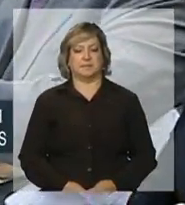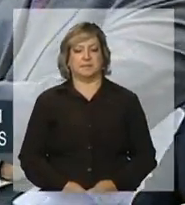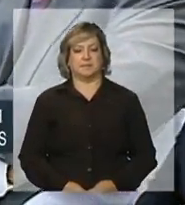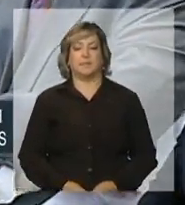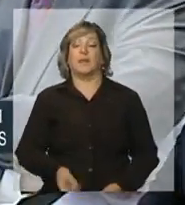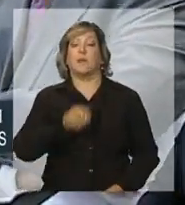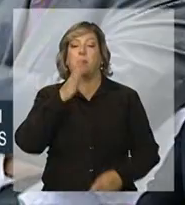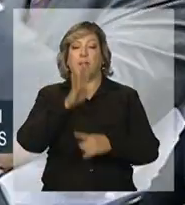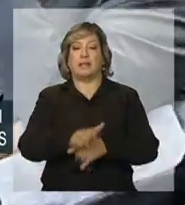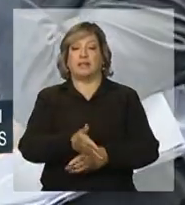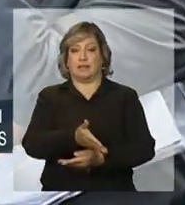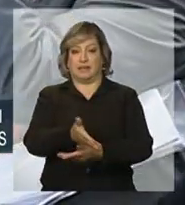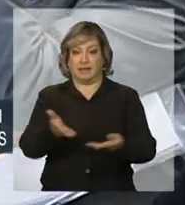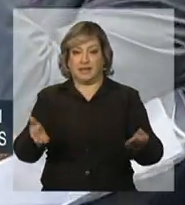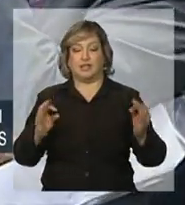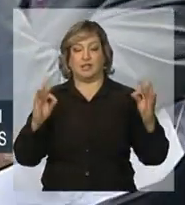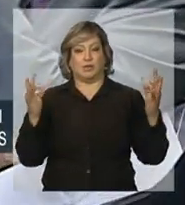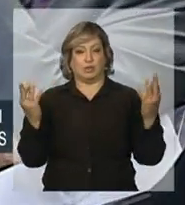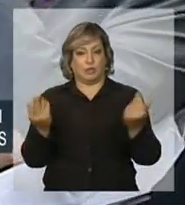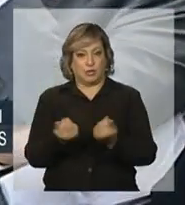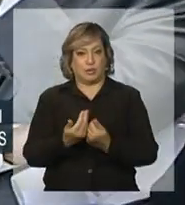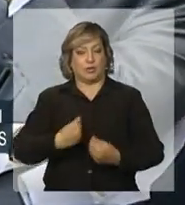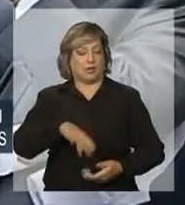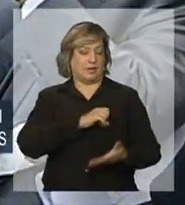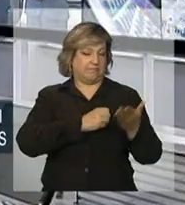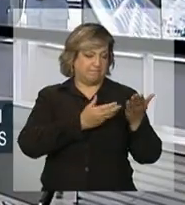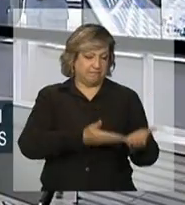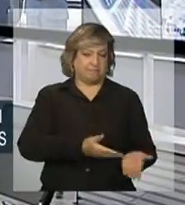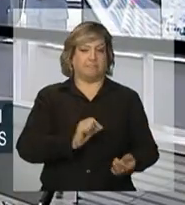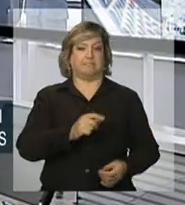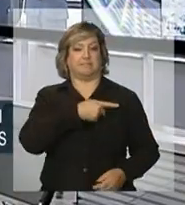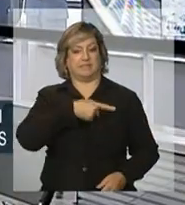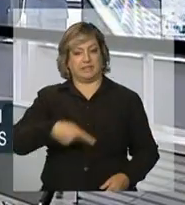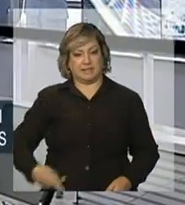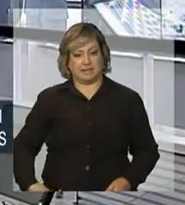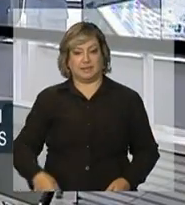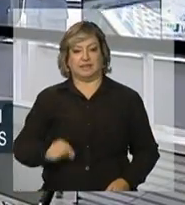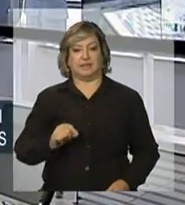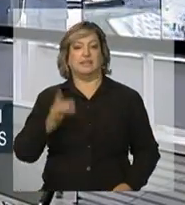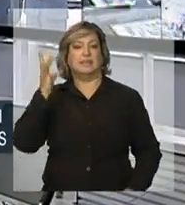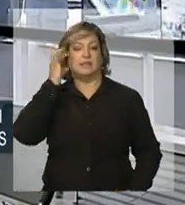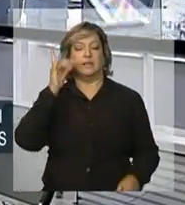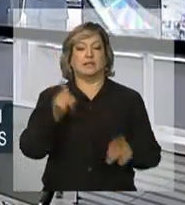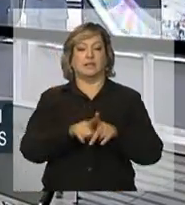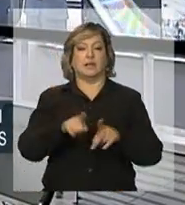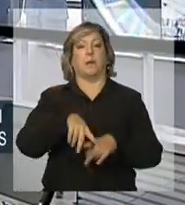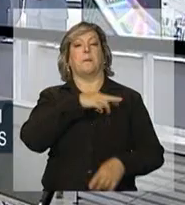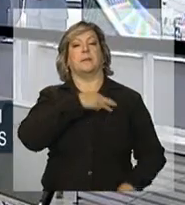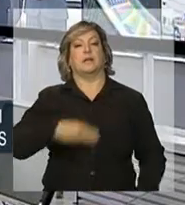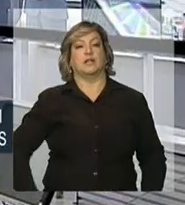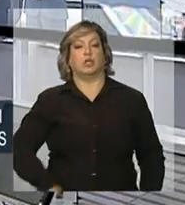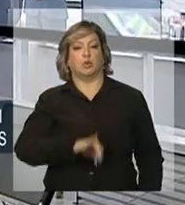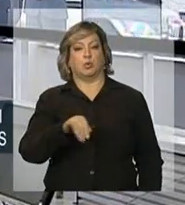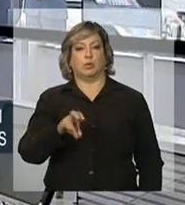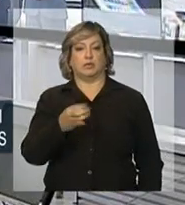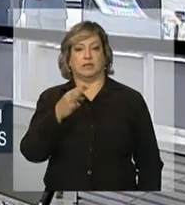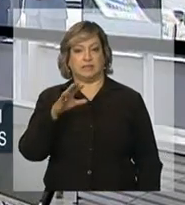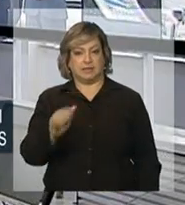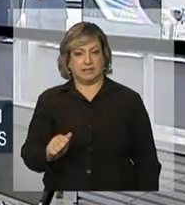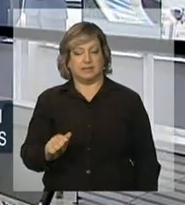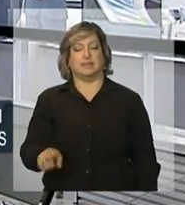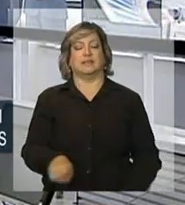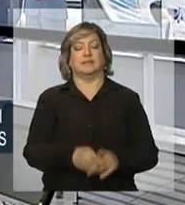Boa tarde a todos, nossa querida presidenta Dilma, nosso ministro da Justiça, que eu